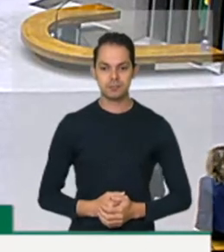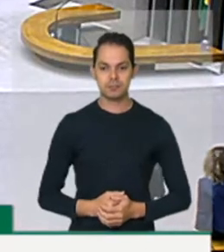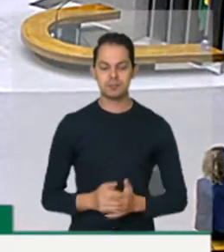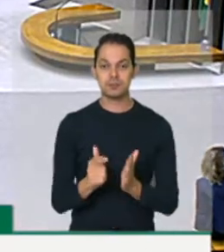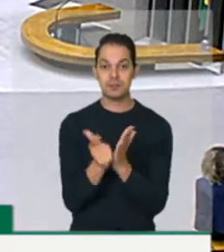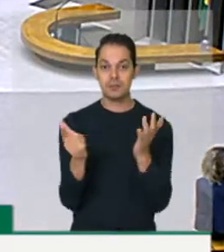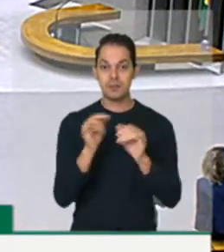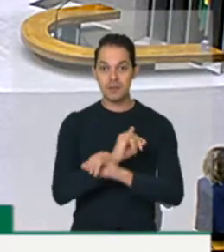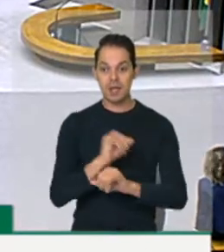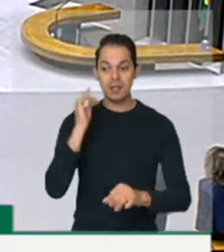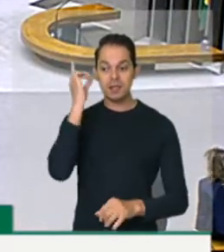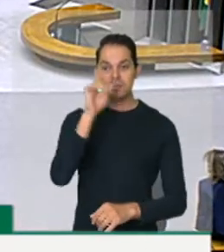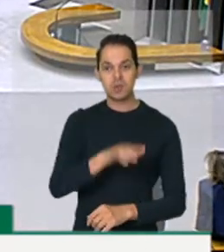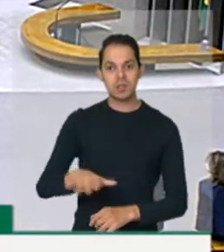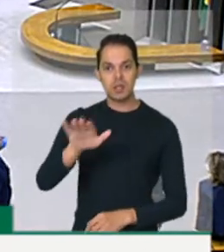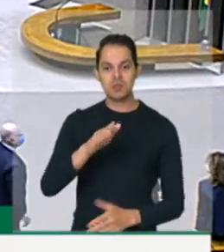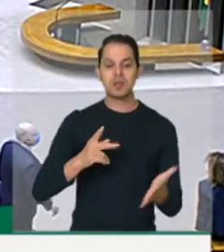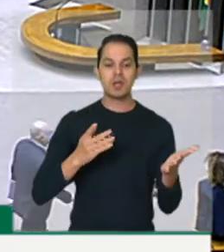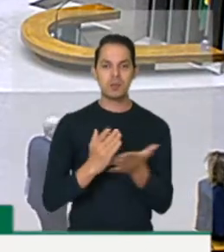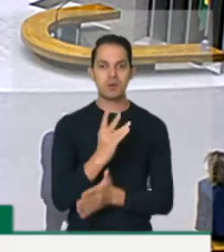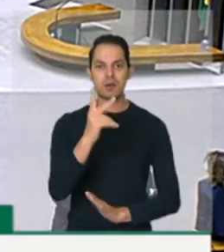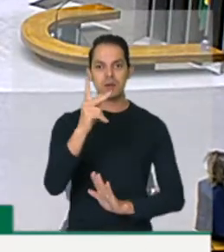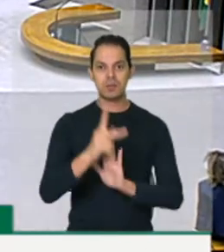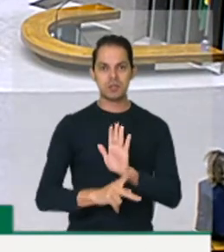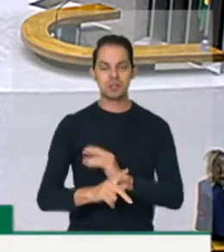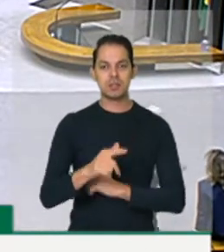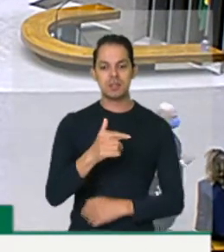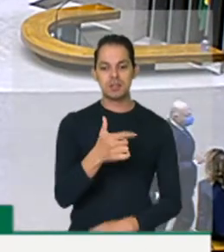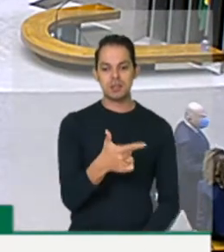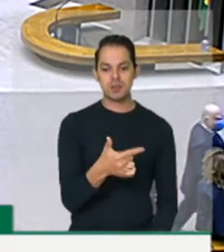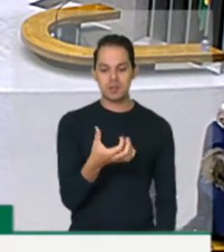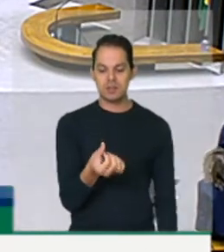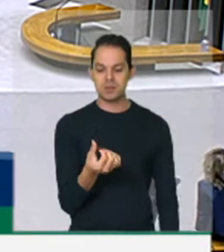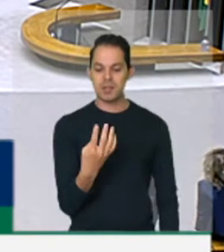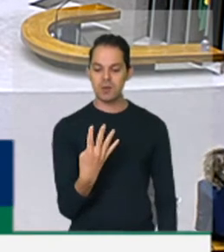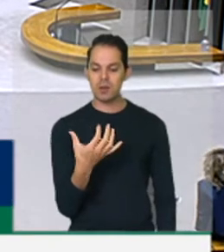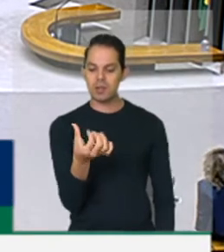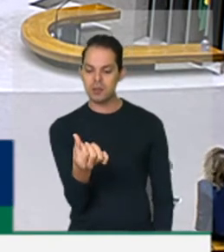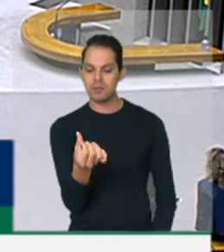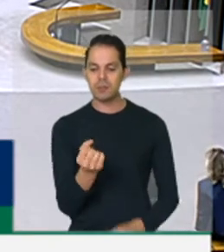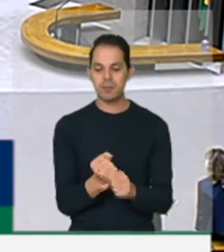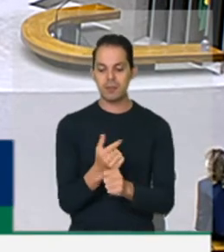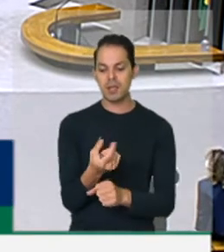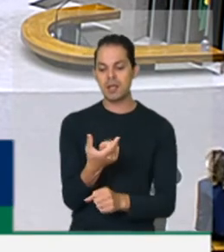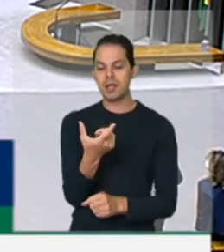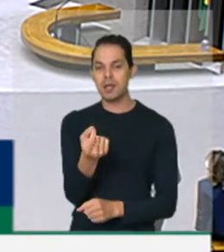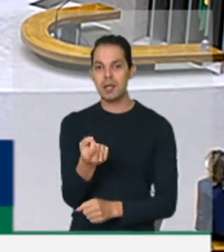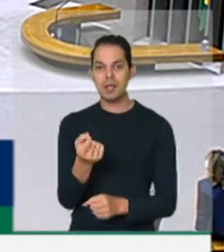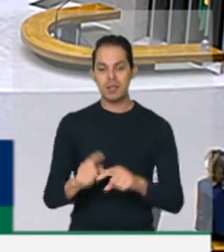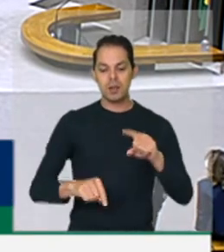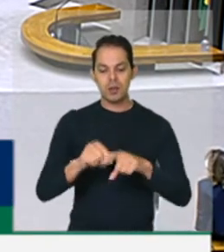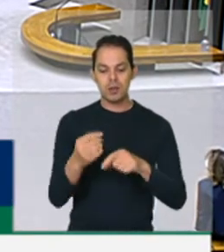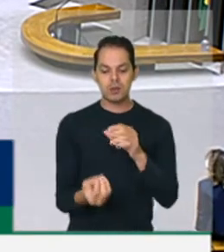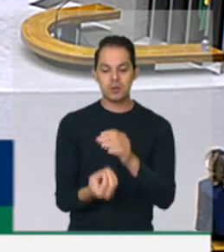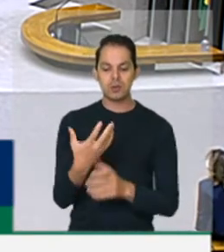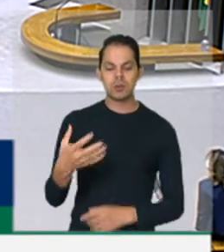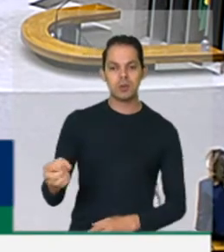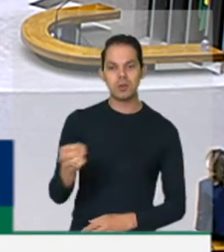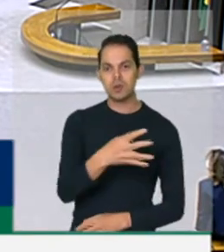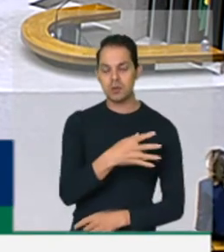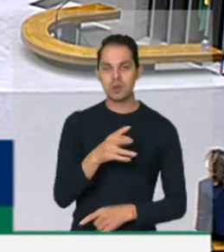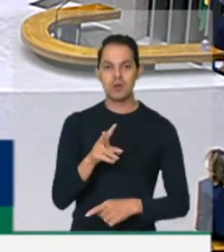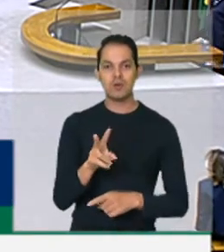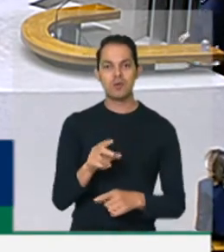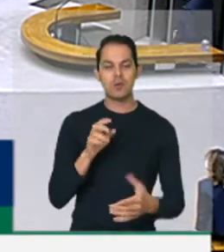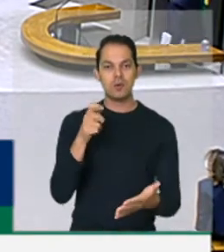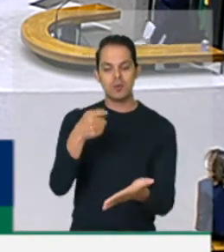Os deputados aprovaram o projeto de lei 2.646 de 2020, que cria um novo mecanismo financeiro para poder financiar projetos